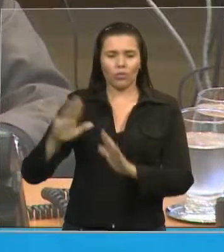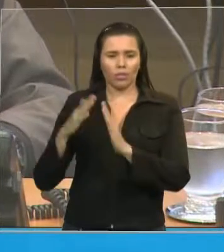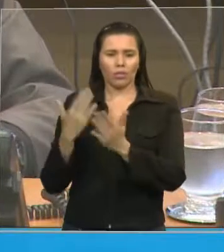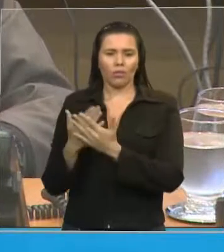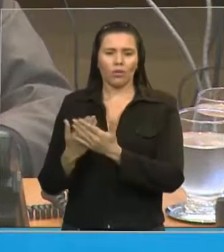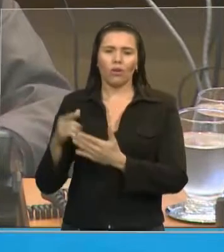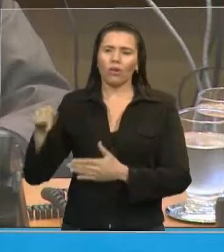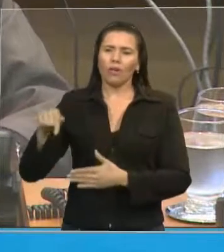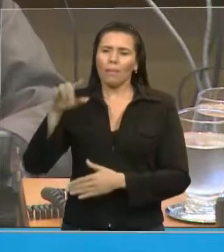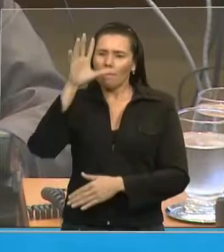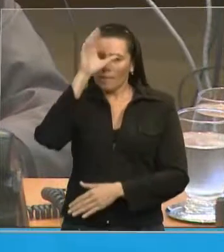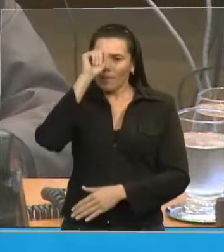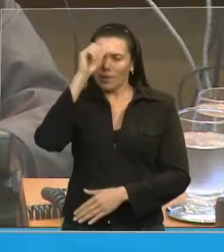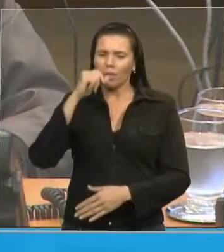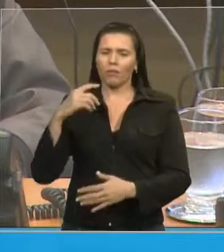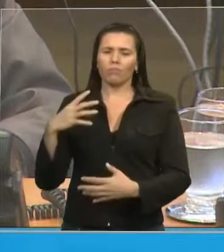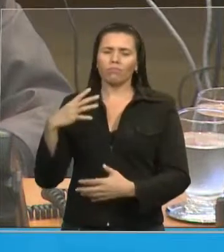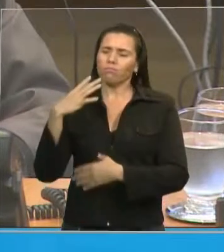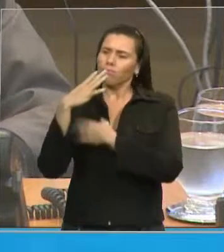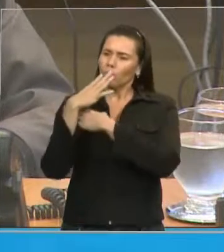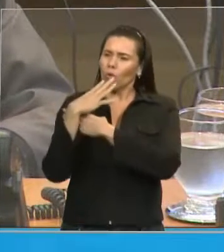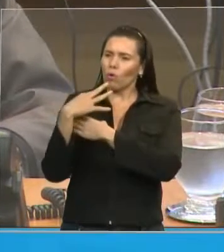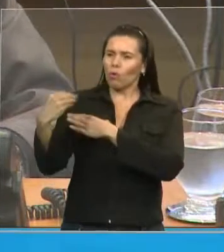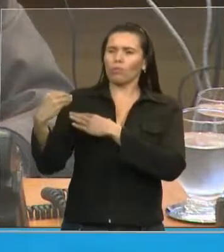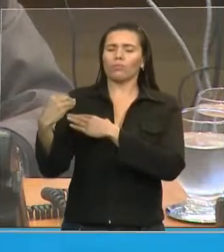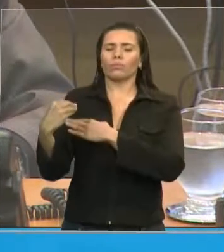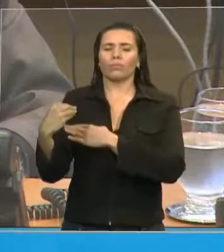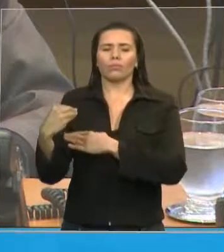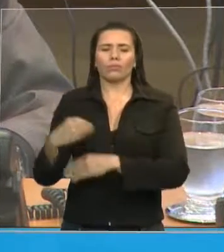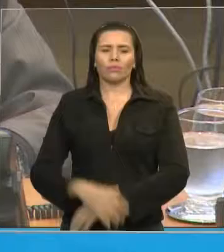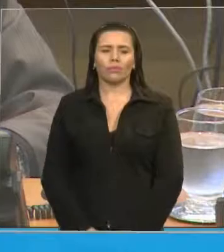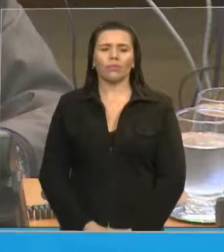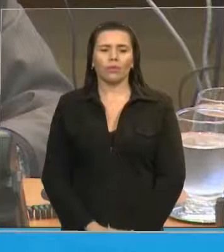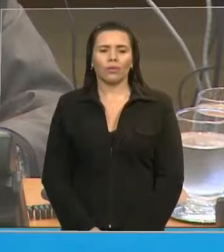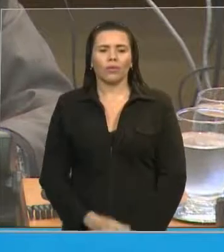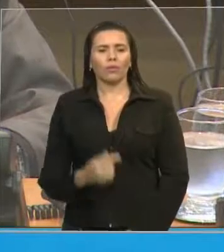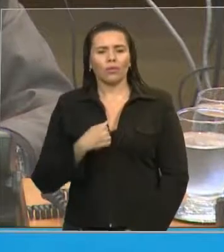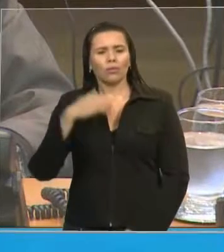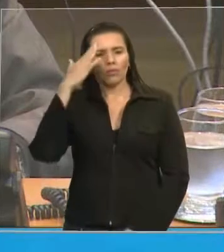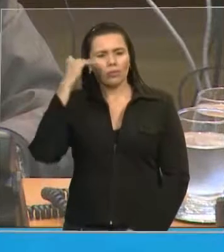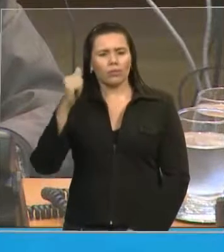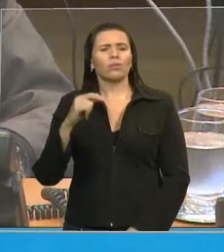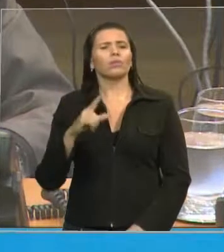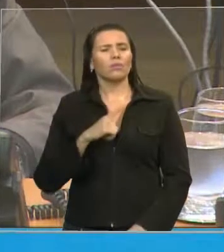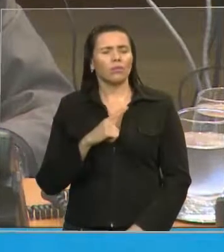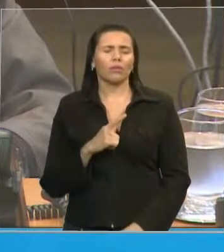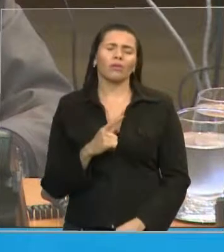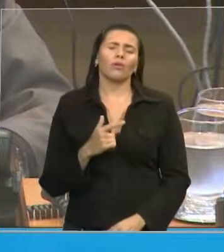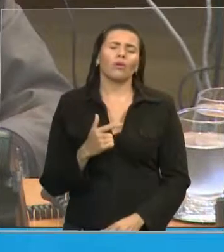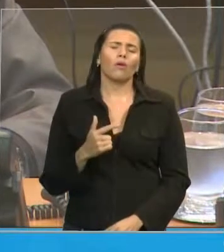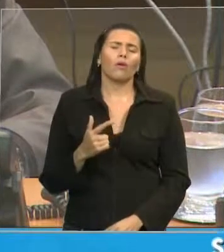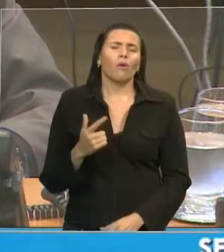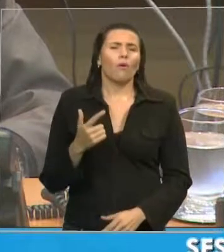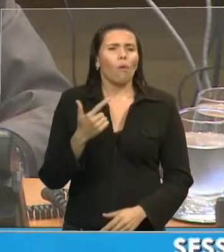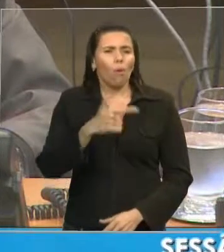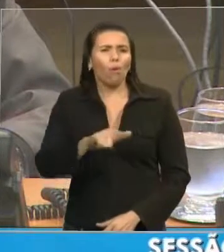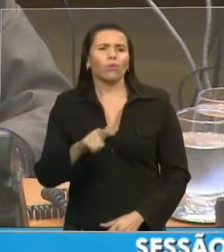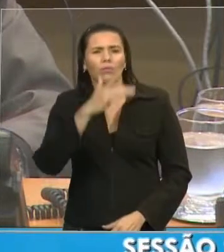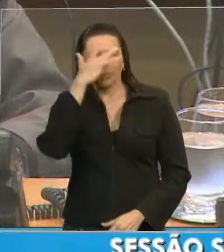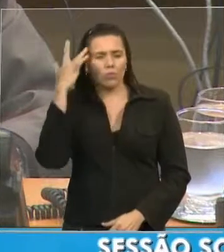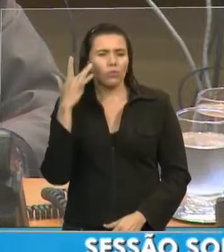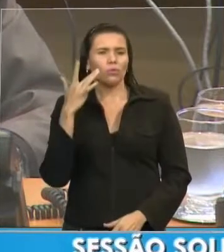seguiram, mas sei que tantos outros educadores estão aí para aceitar os desafios de uma